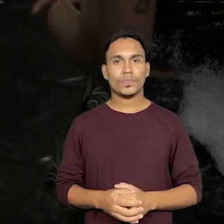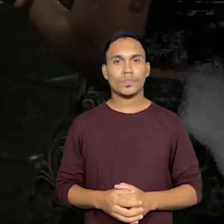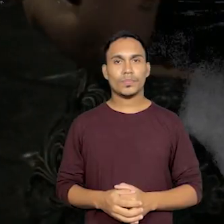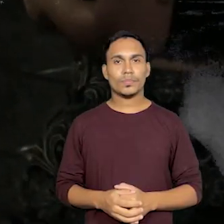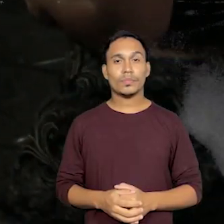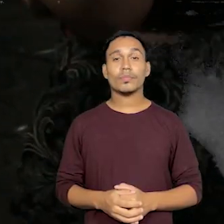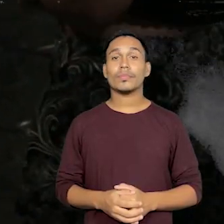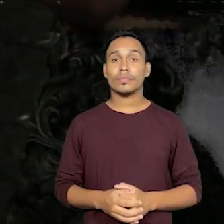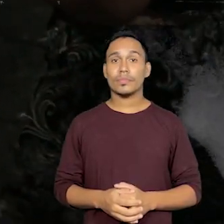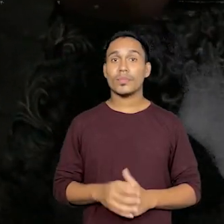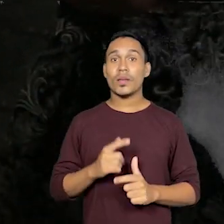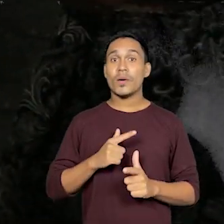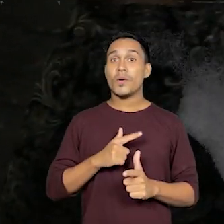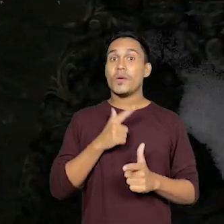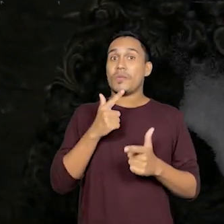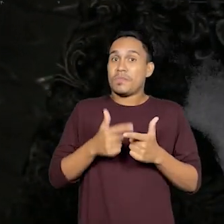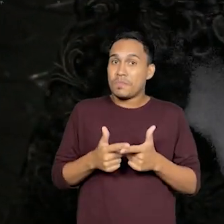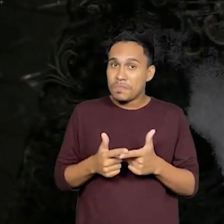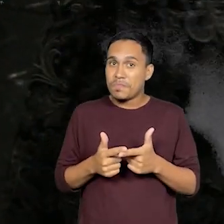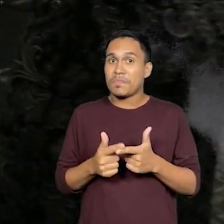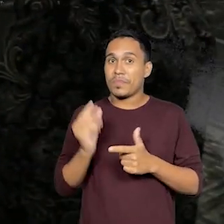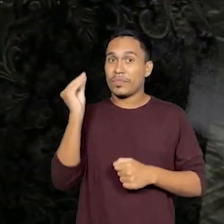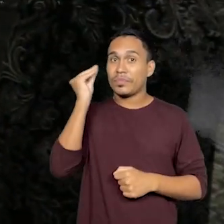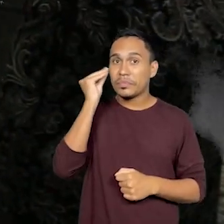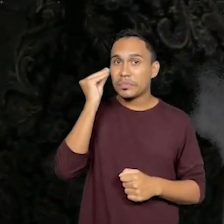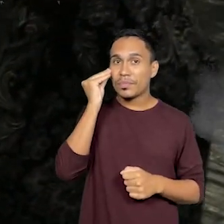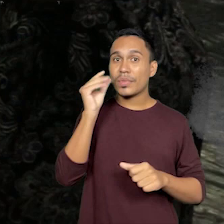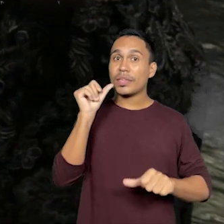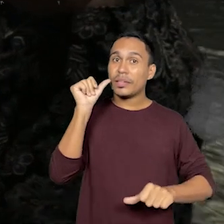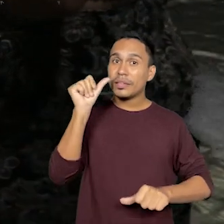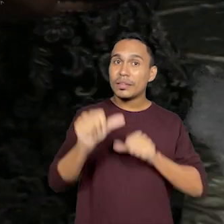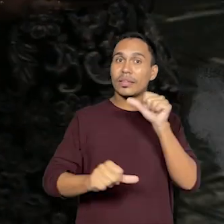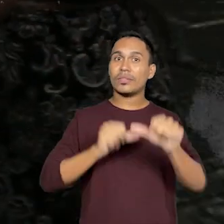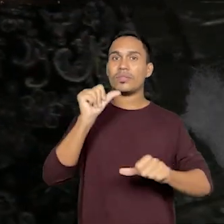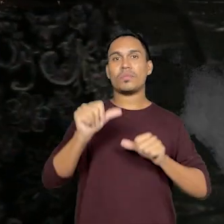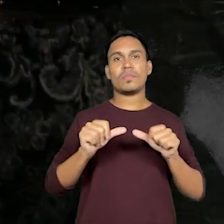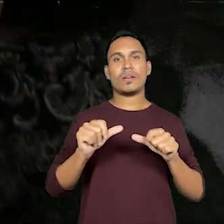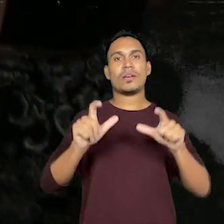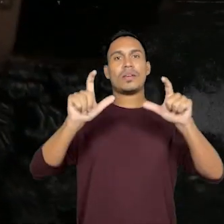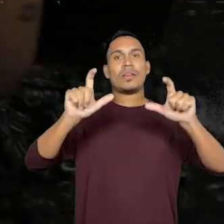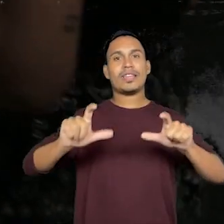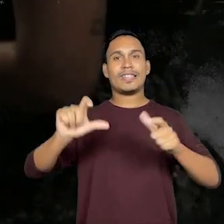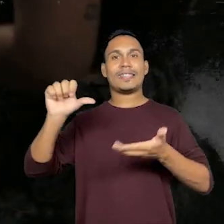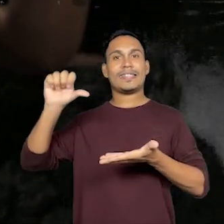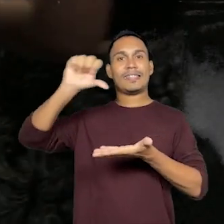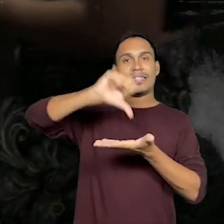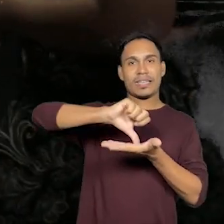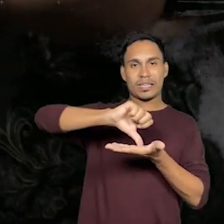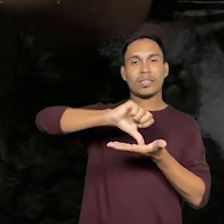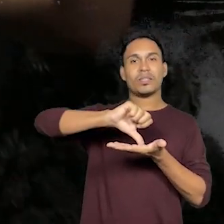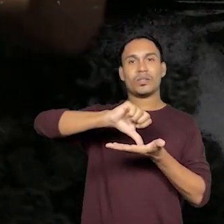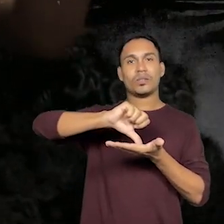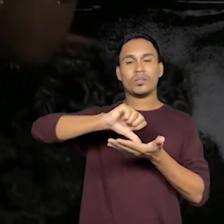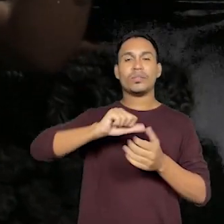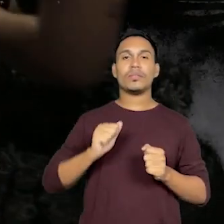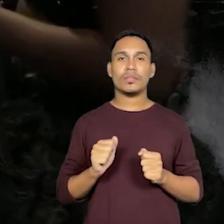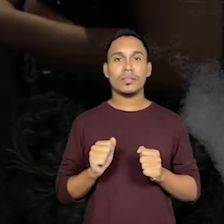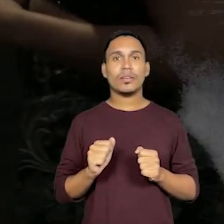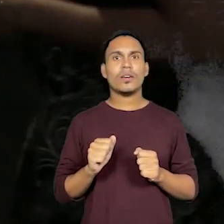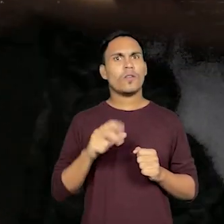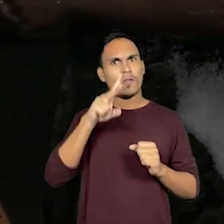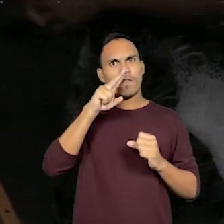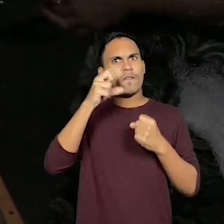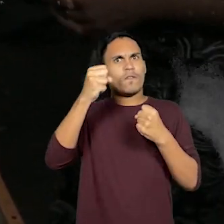O nosso próximo passo agora é transformar isso, dar mais estrutura ao espaço cênico, né? A gente está no sistema estadual de teatro, né? Entramos para se